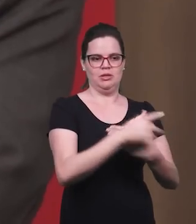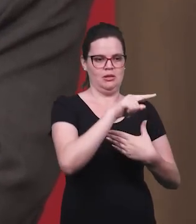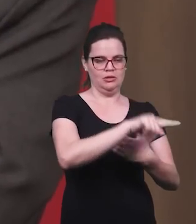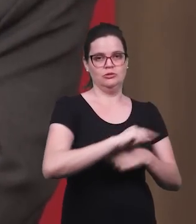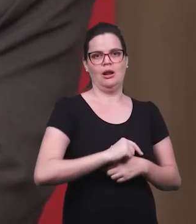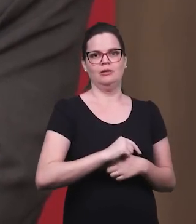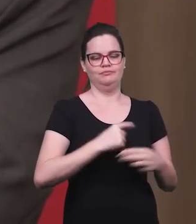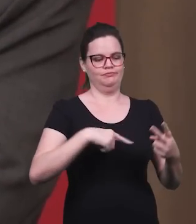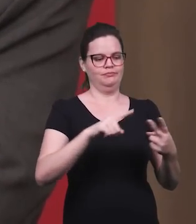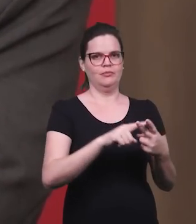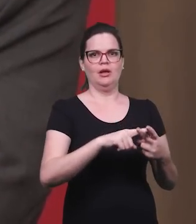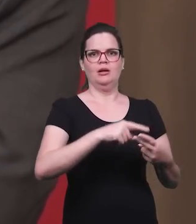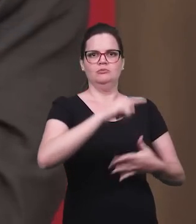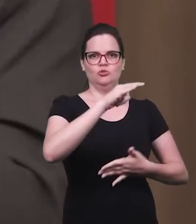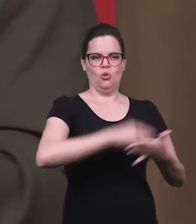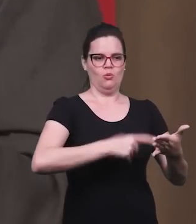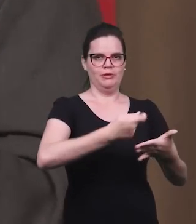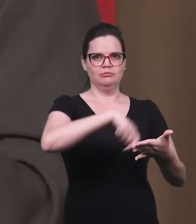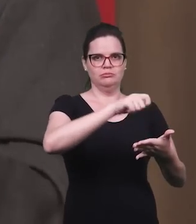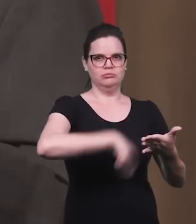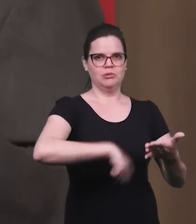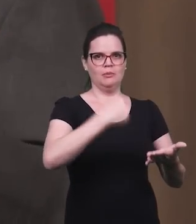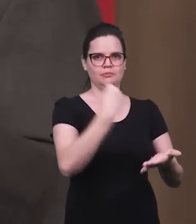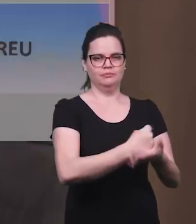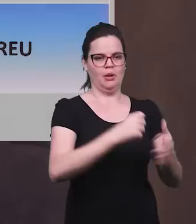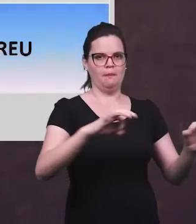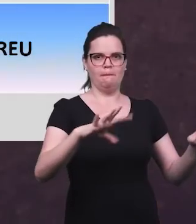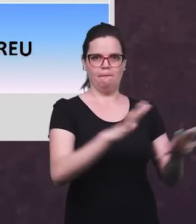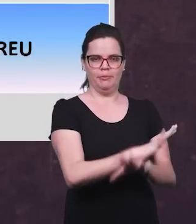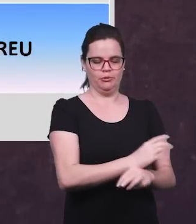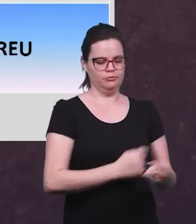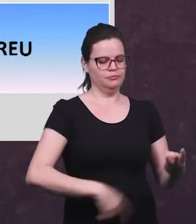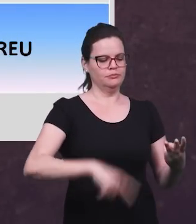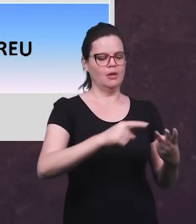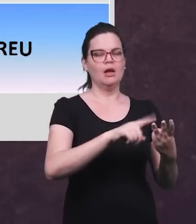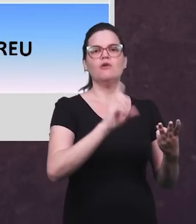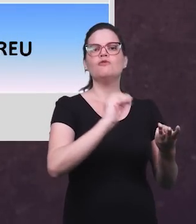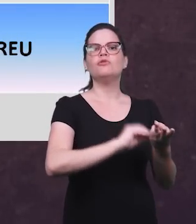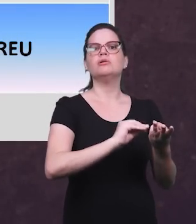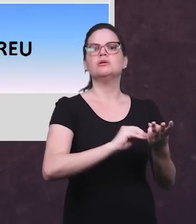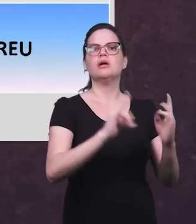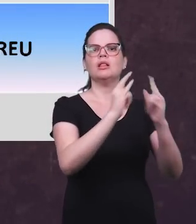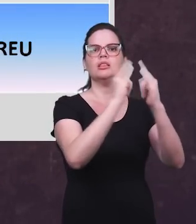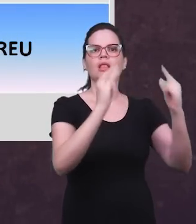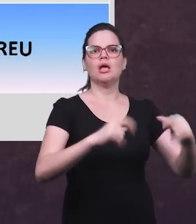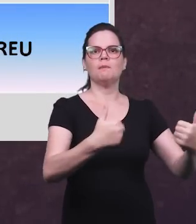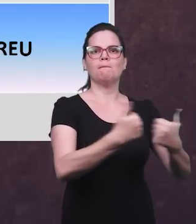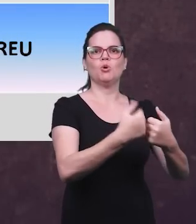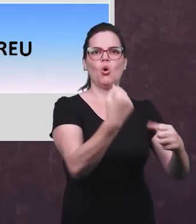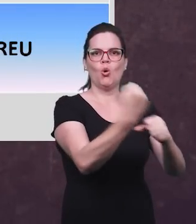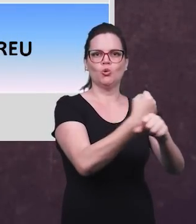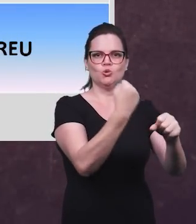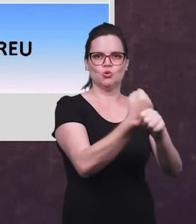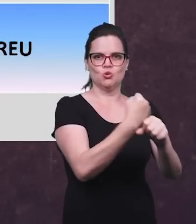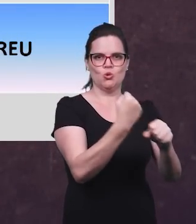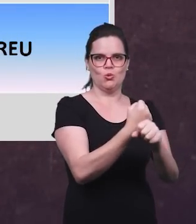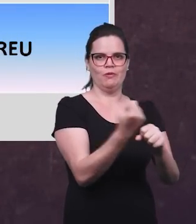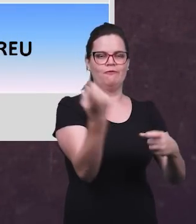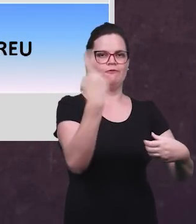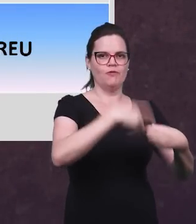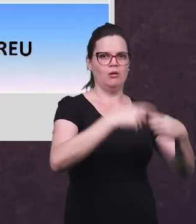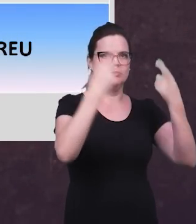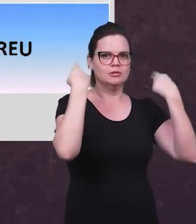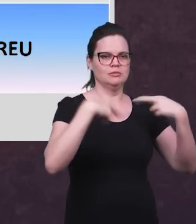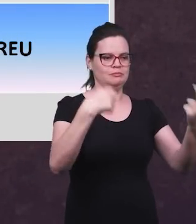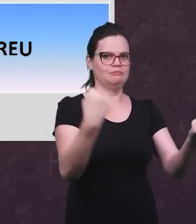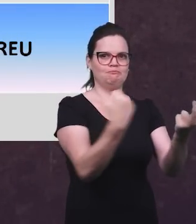Estamos às portas da volta de Jesus e lembrando que Israel, portanto, é o nosso relógio